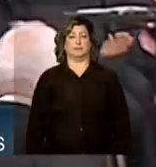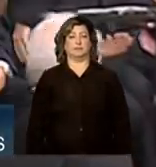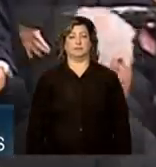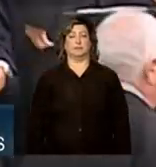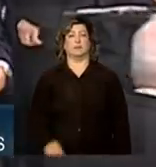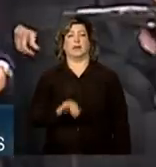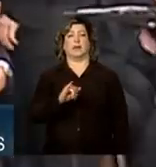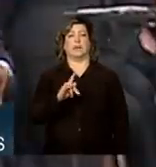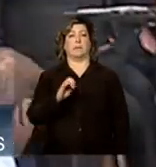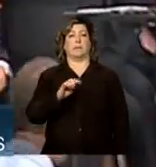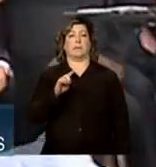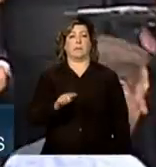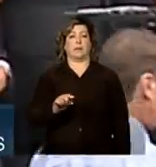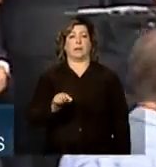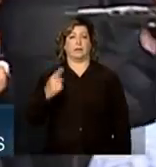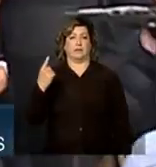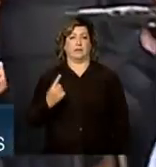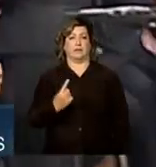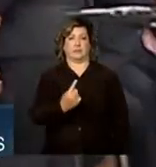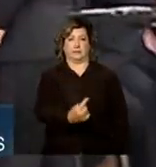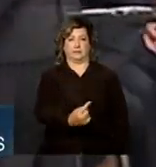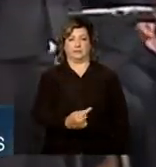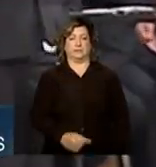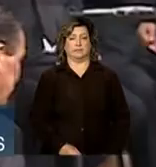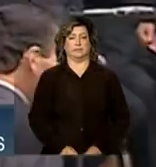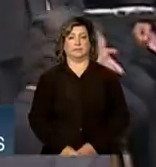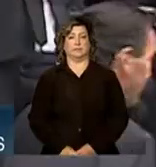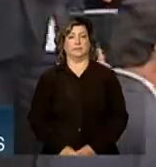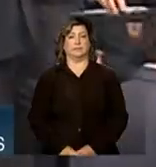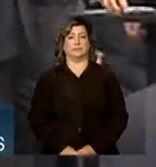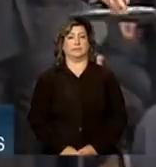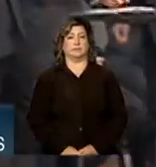IP, Valério Ernesto Marcon,